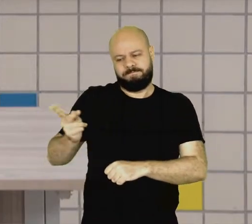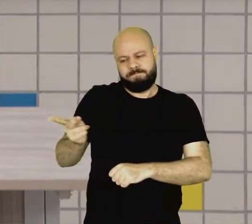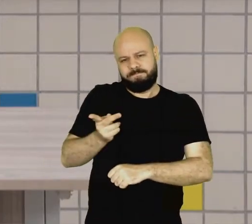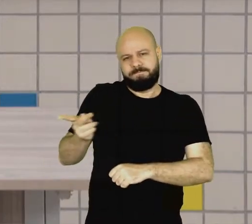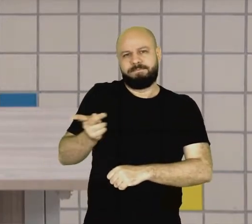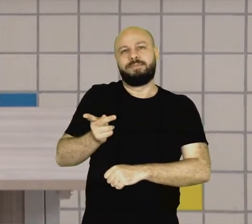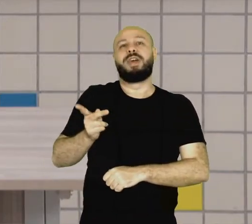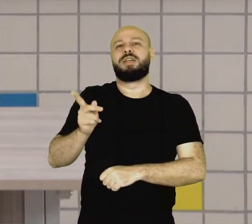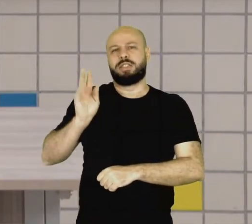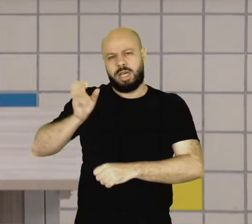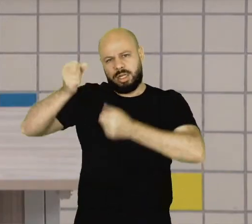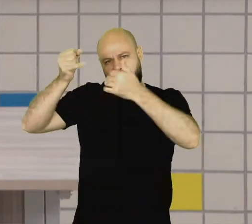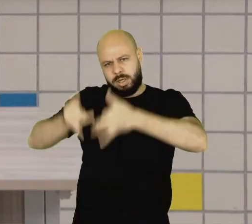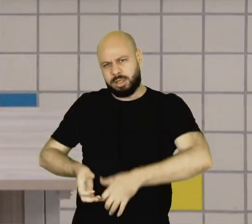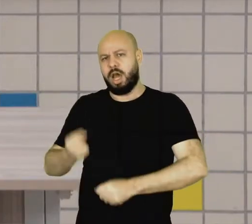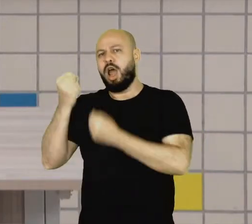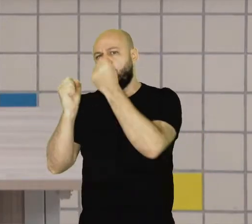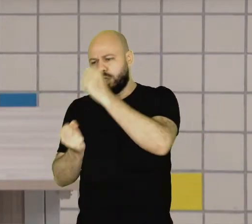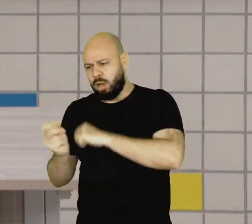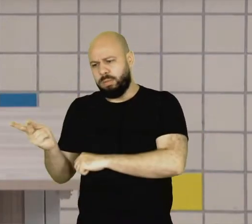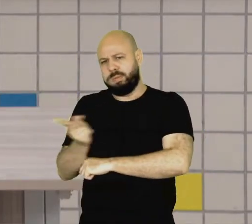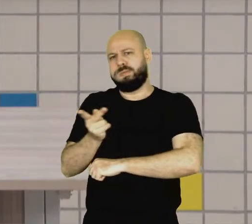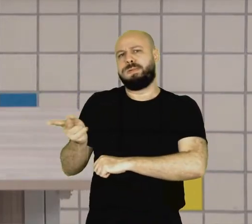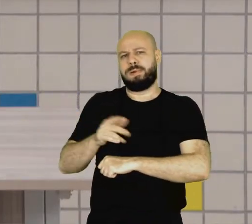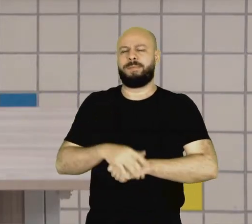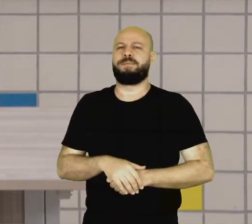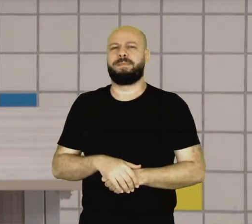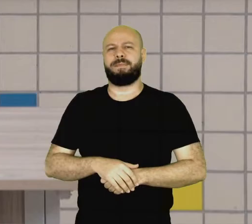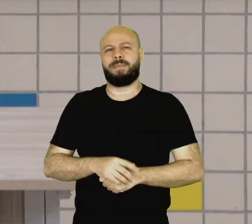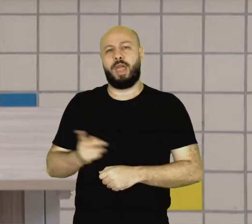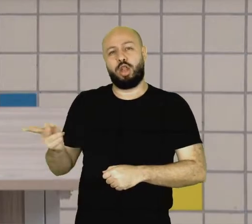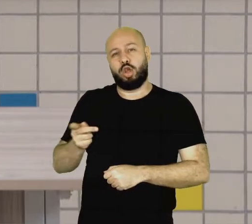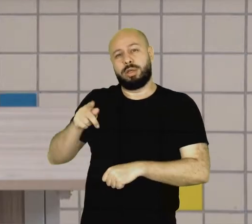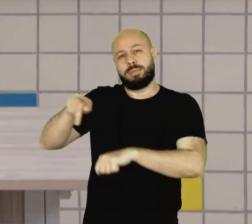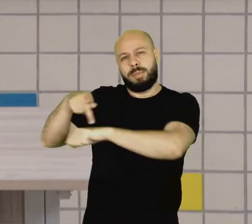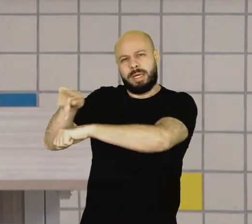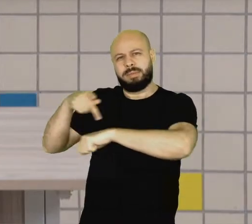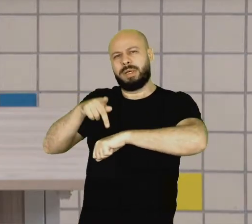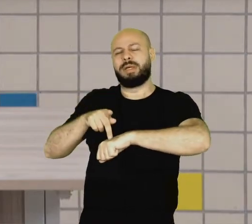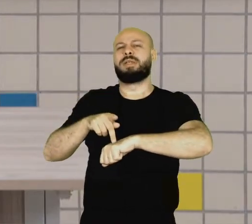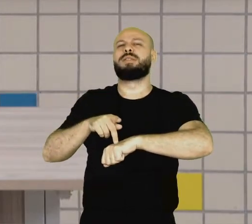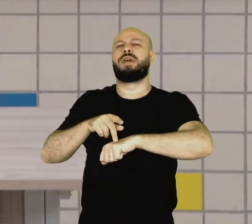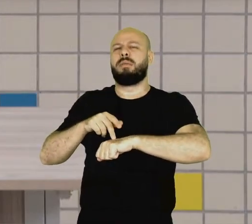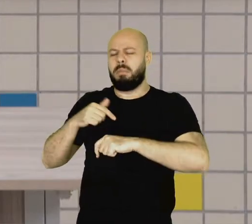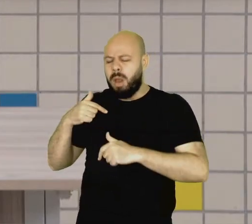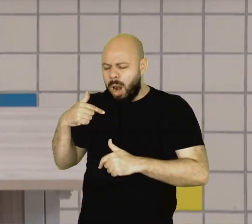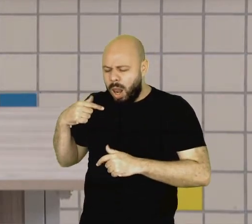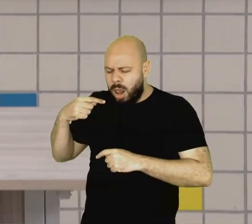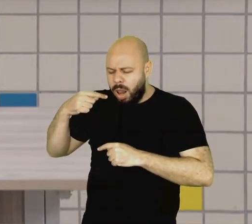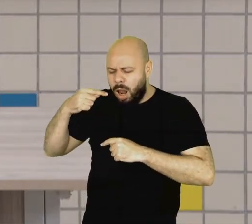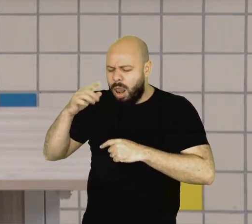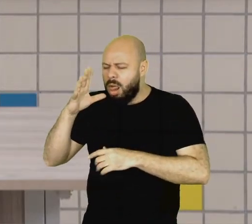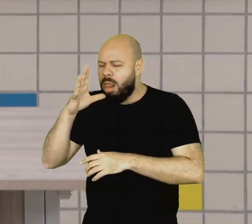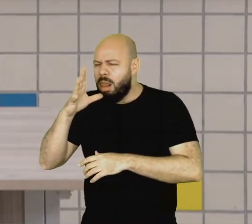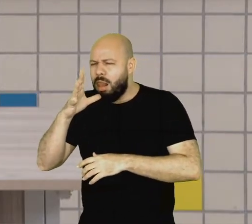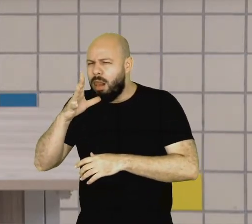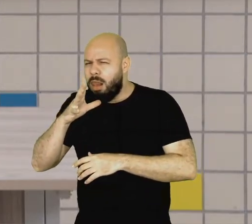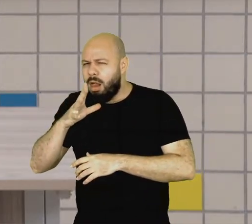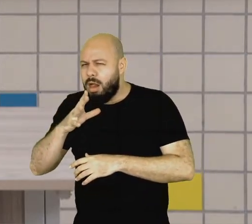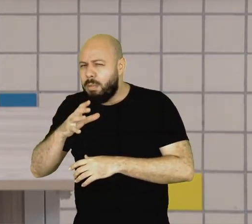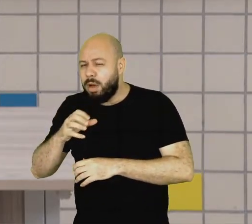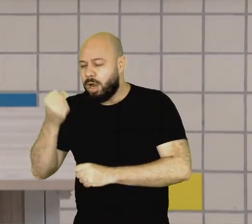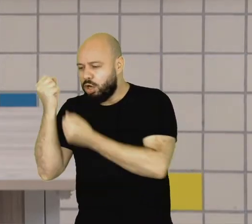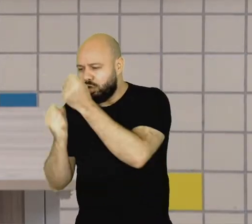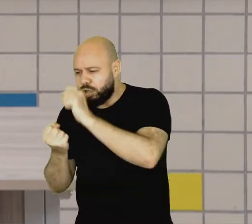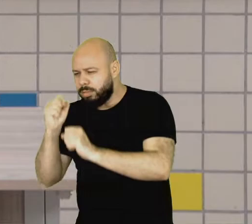essa industrialização desses países. Lembra que são 2 países que demoraram para se industrializar, são países emergentes que